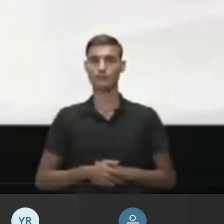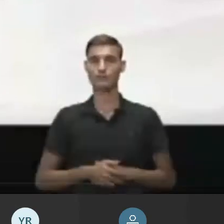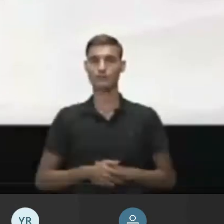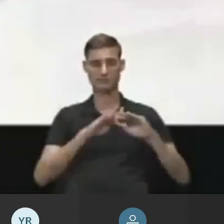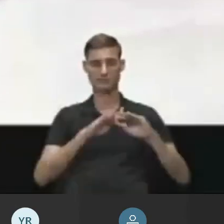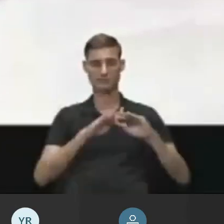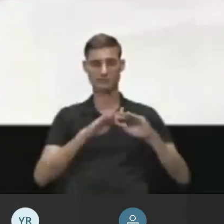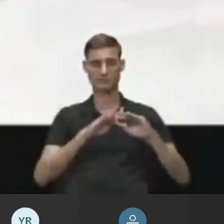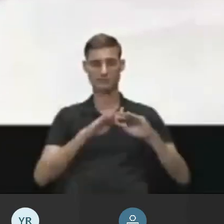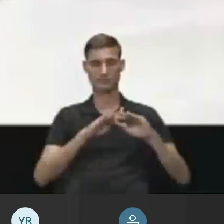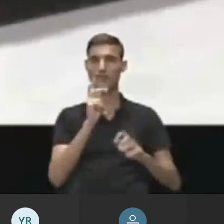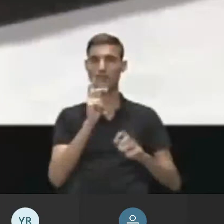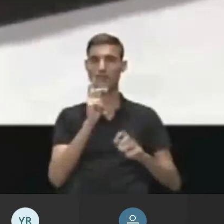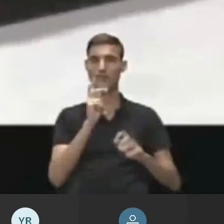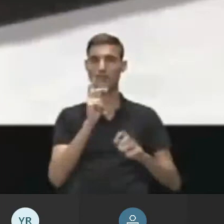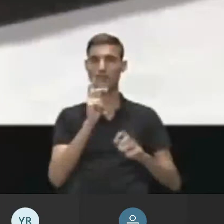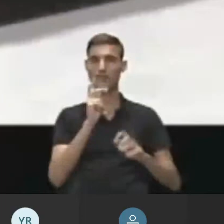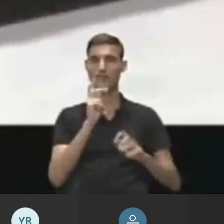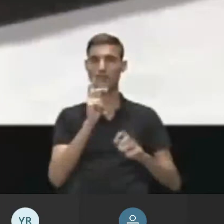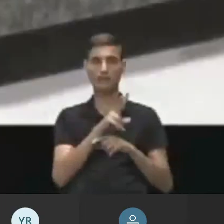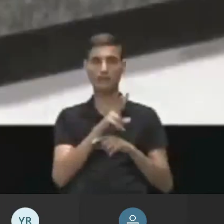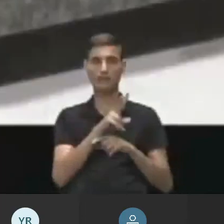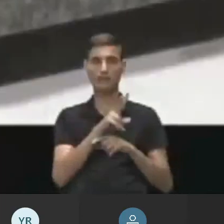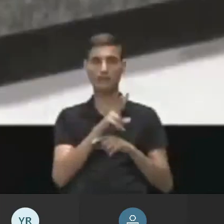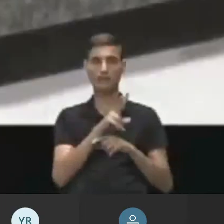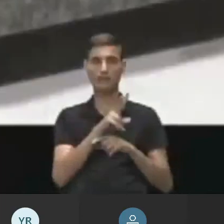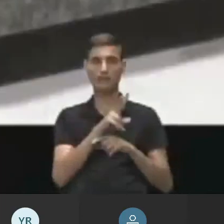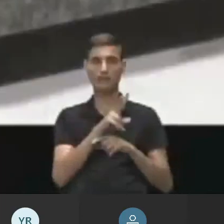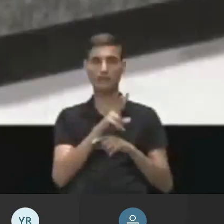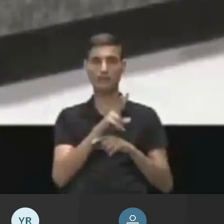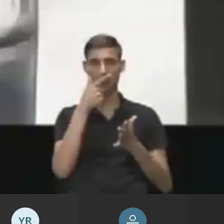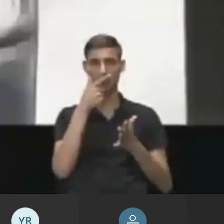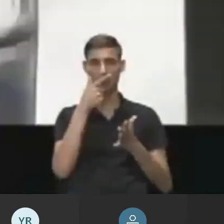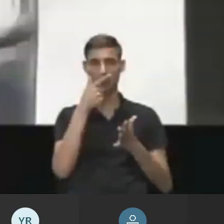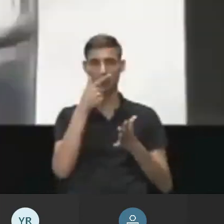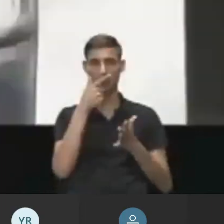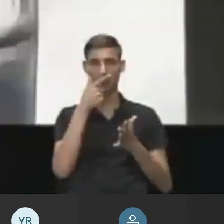aí a gente vê nitidamente a separação.